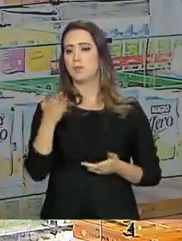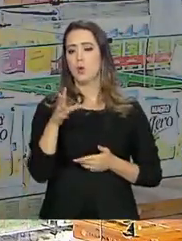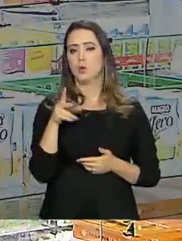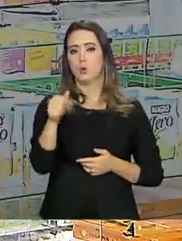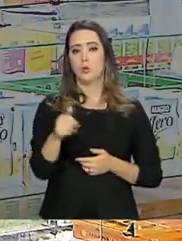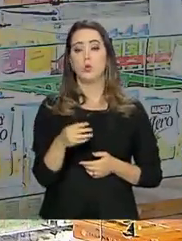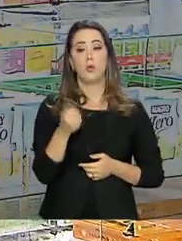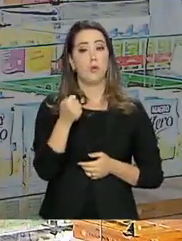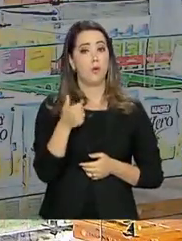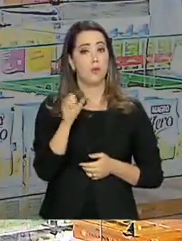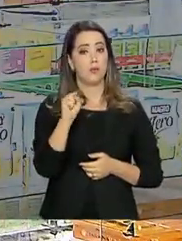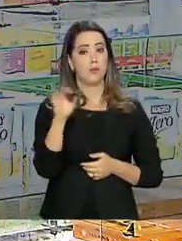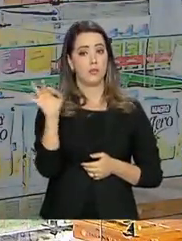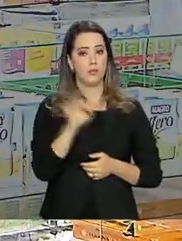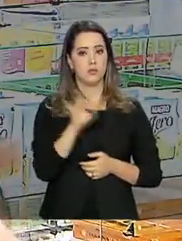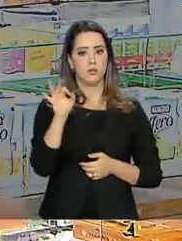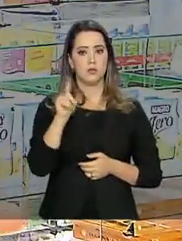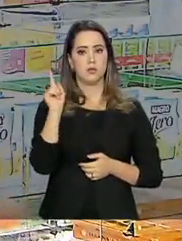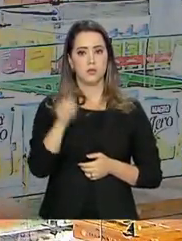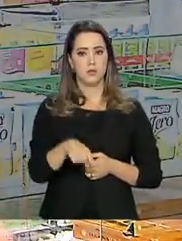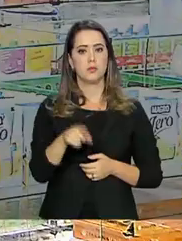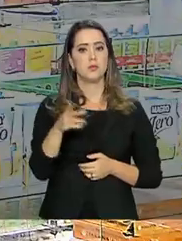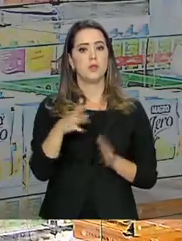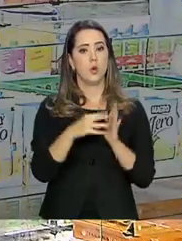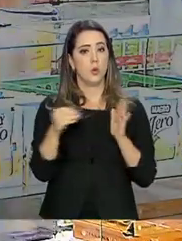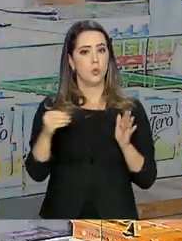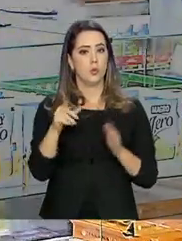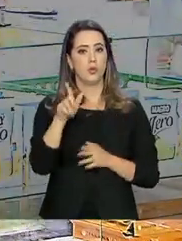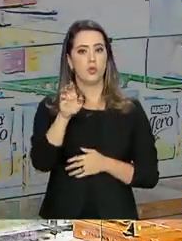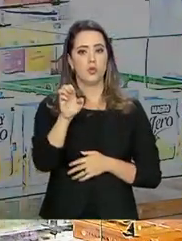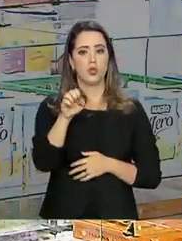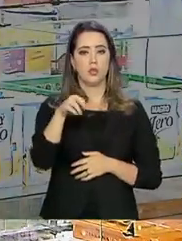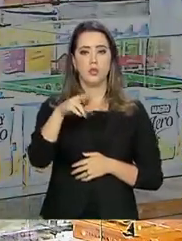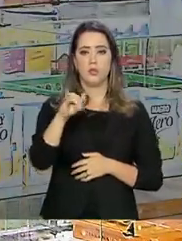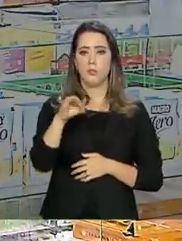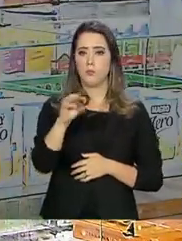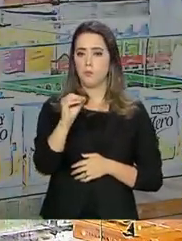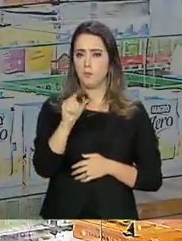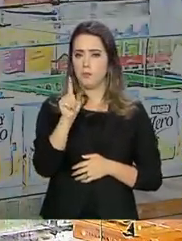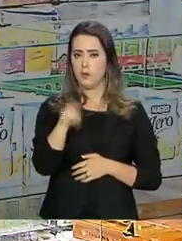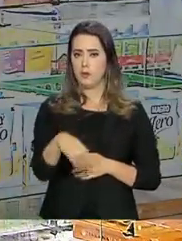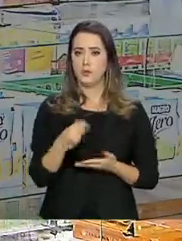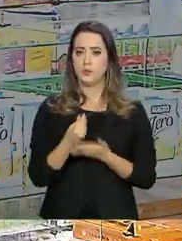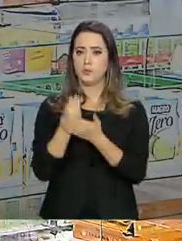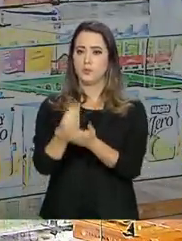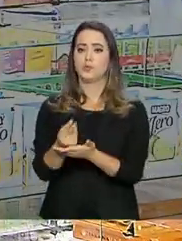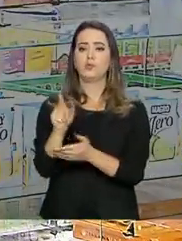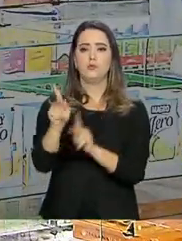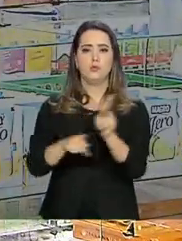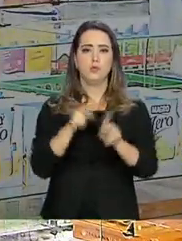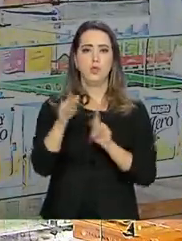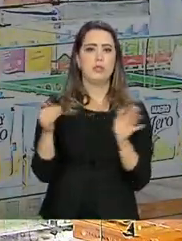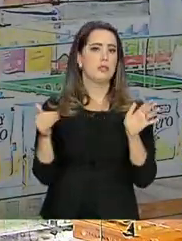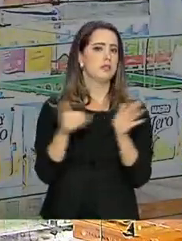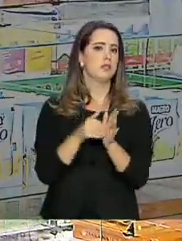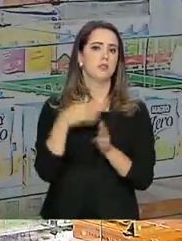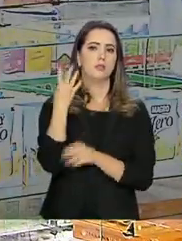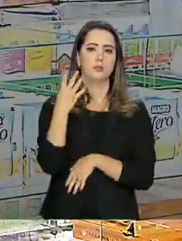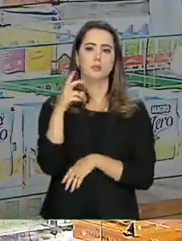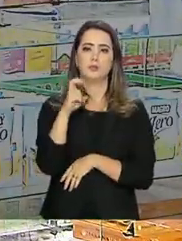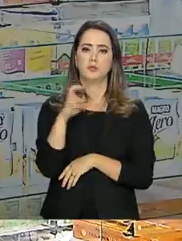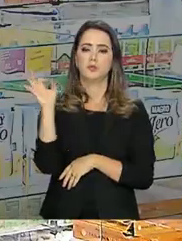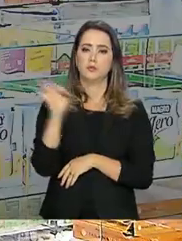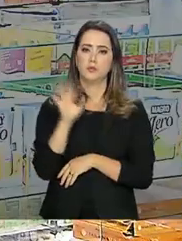quase 80% são genéricos esses medicamentos chegam à população até 45 por cento